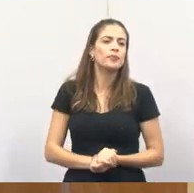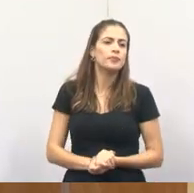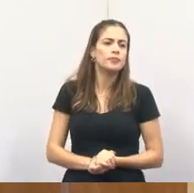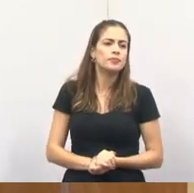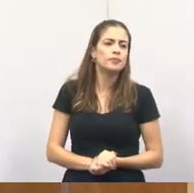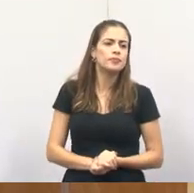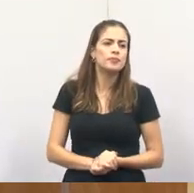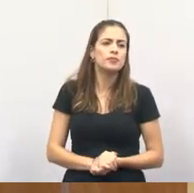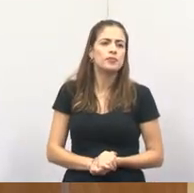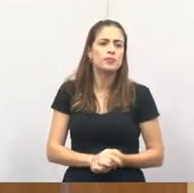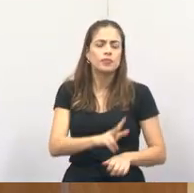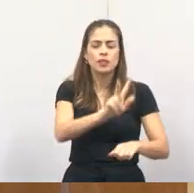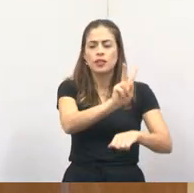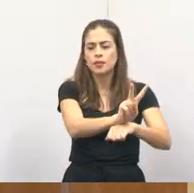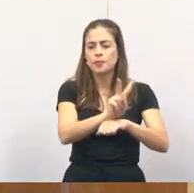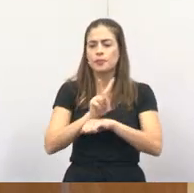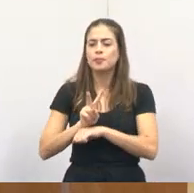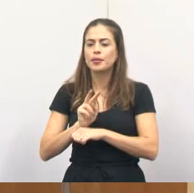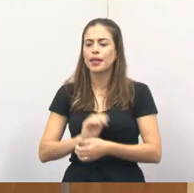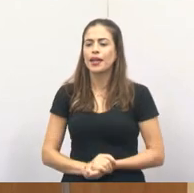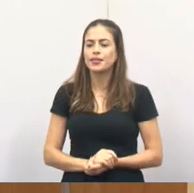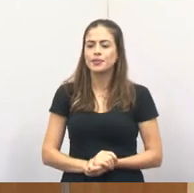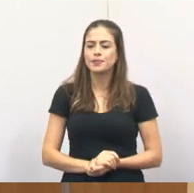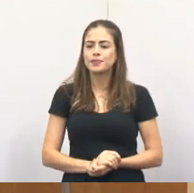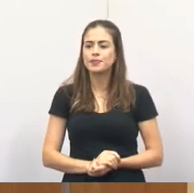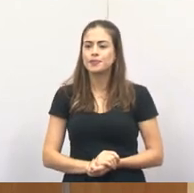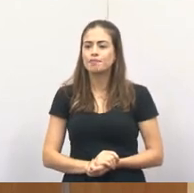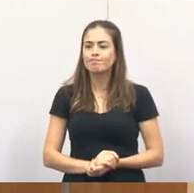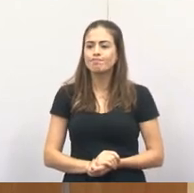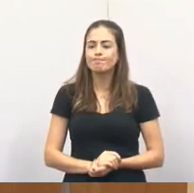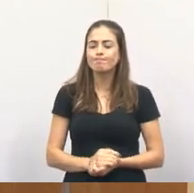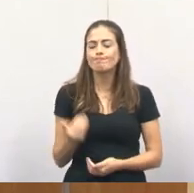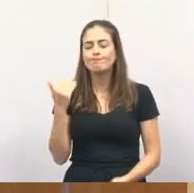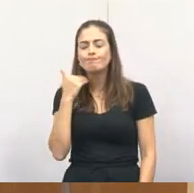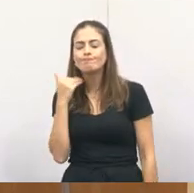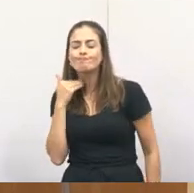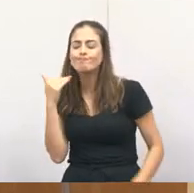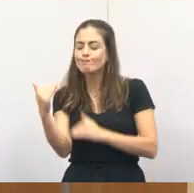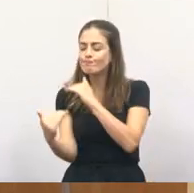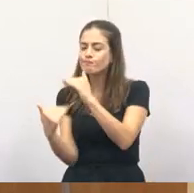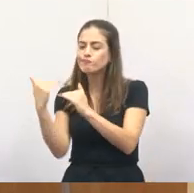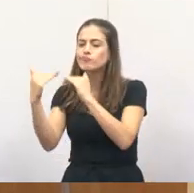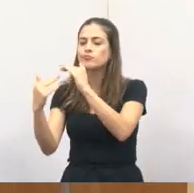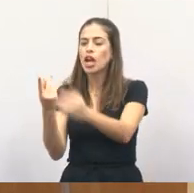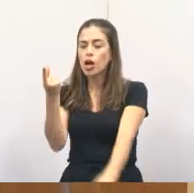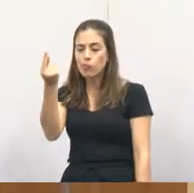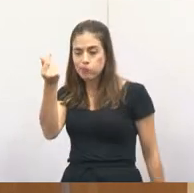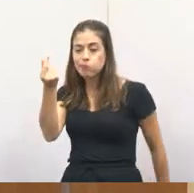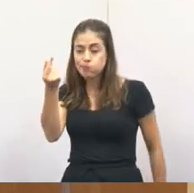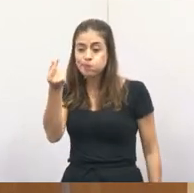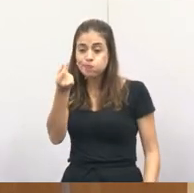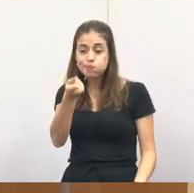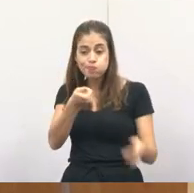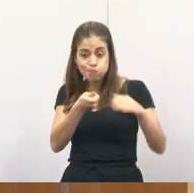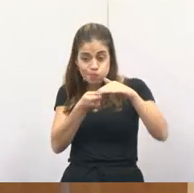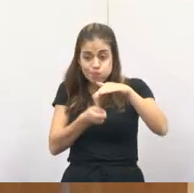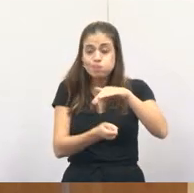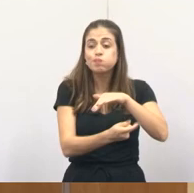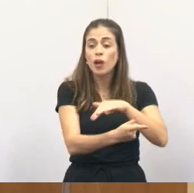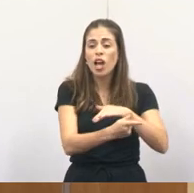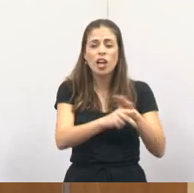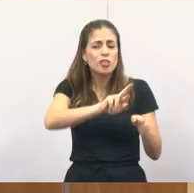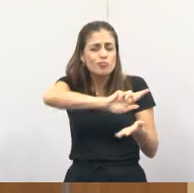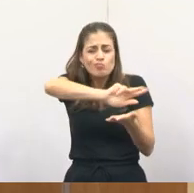ao banco desenvolvimento Então esse recursos estavam previstos para ser aplica de uma série de obras